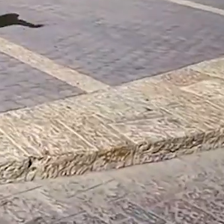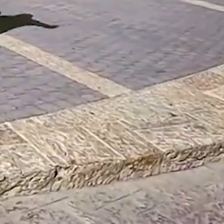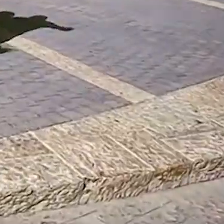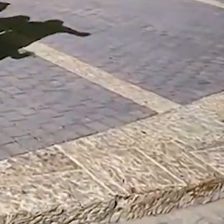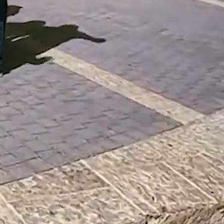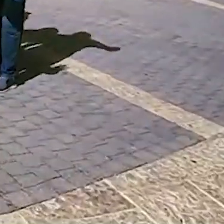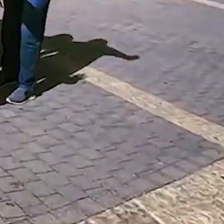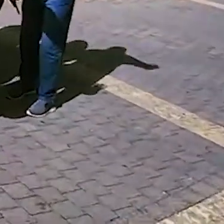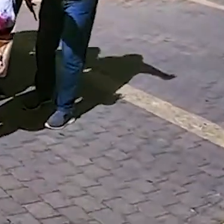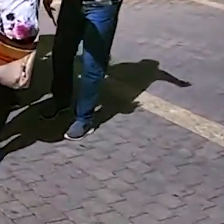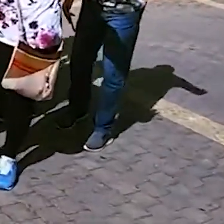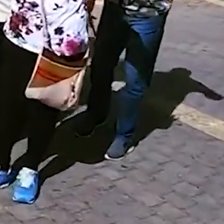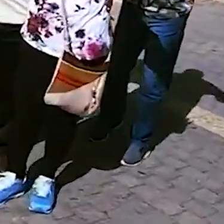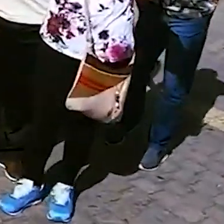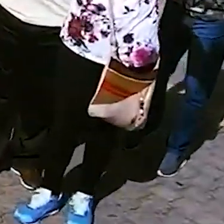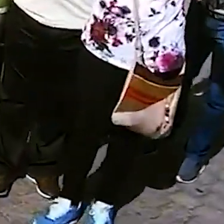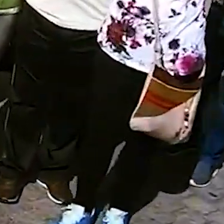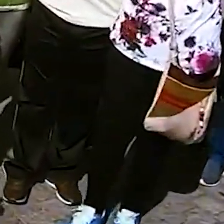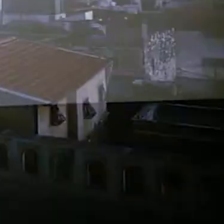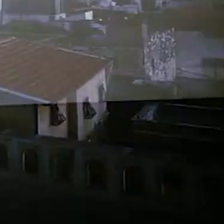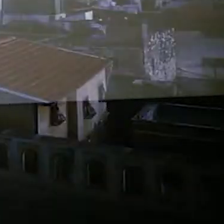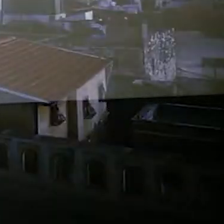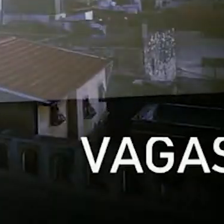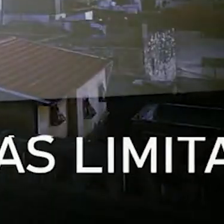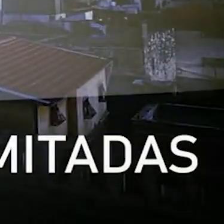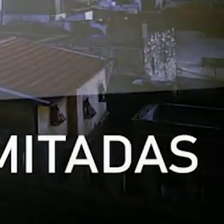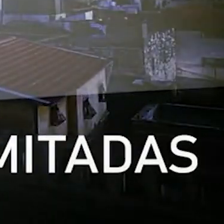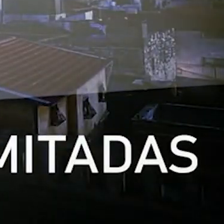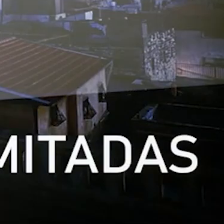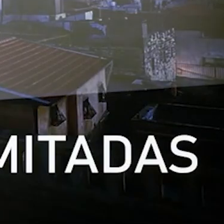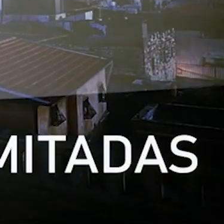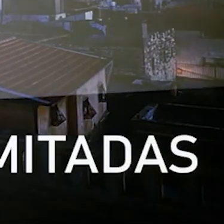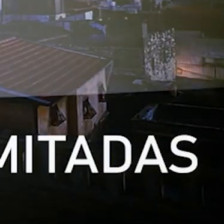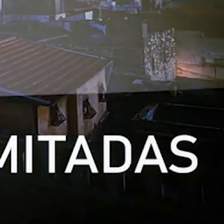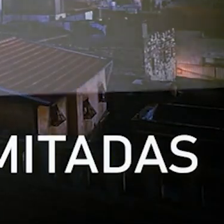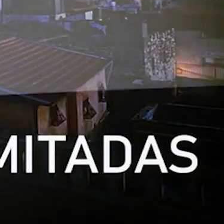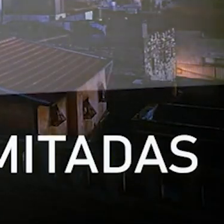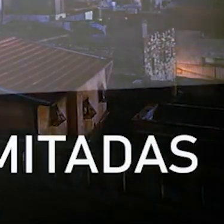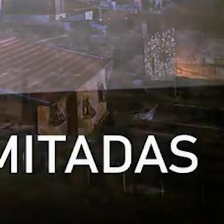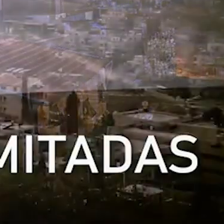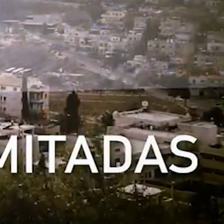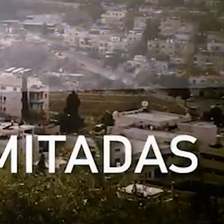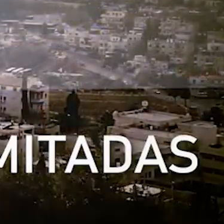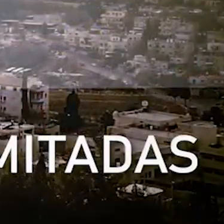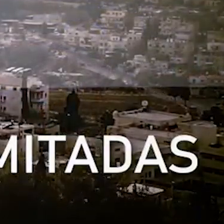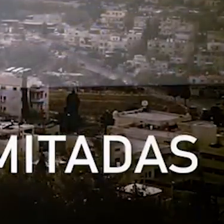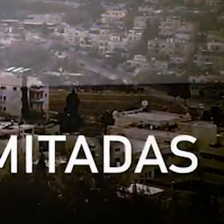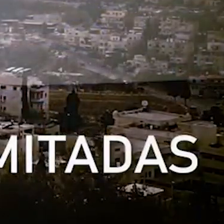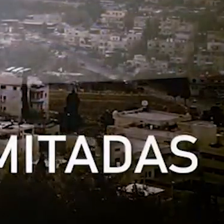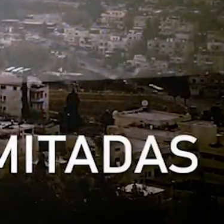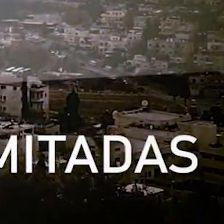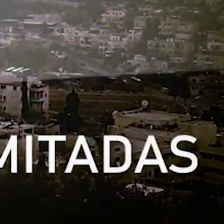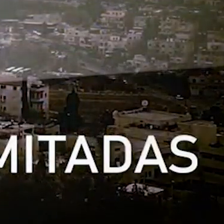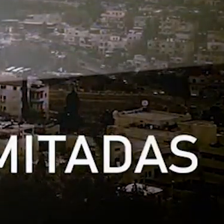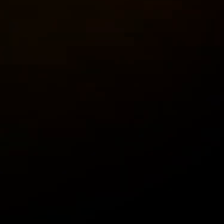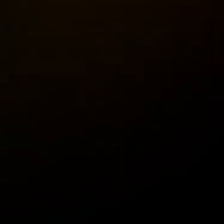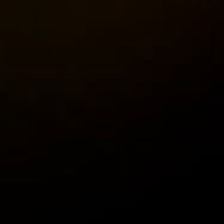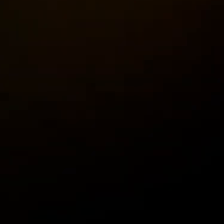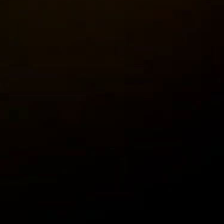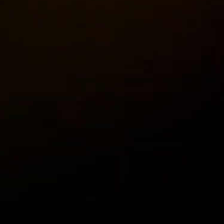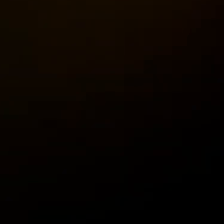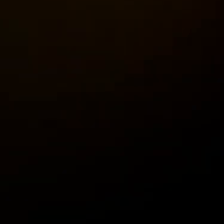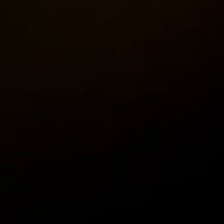Não perca, viaje para Israel com o pastor Jorge Linhares. Vagas limitadas. Procure a Tiso Turismo